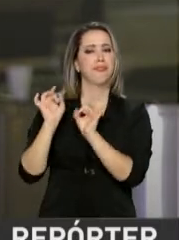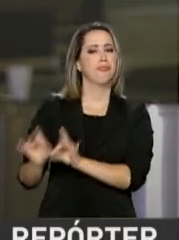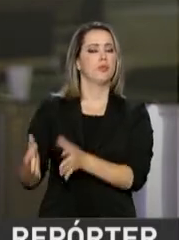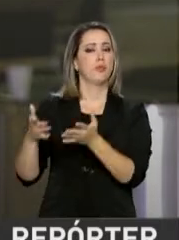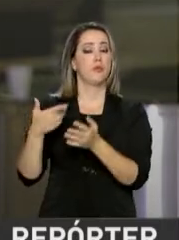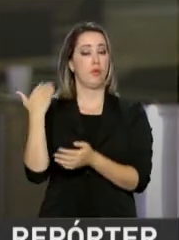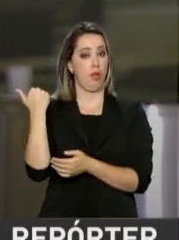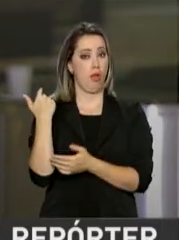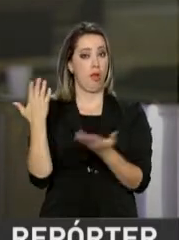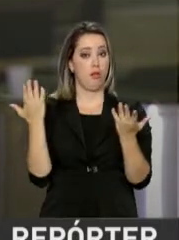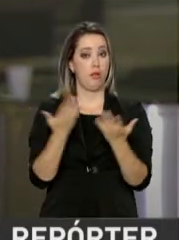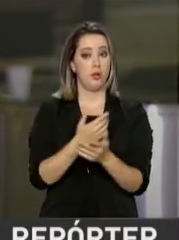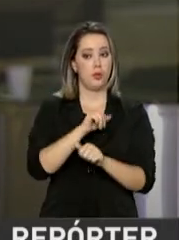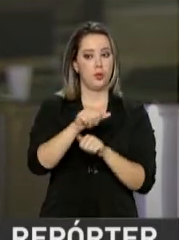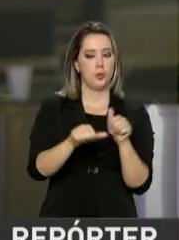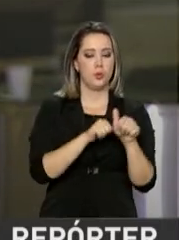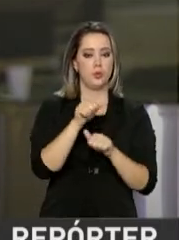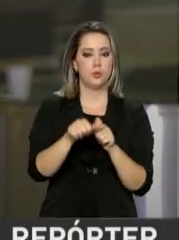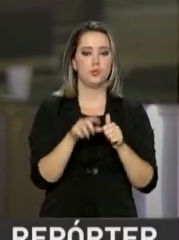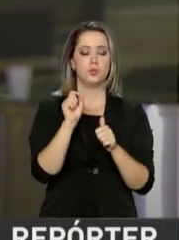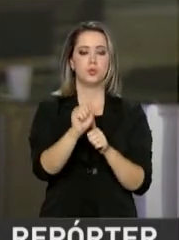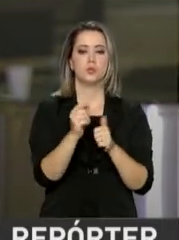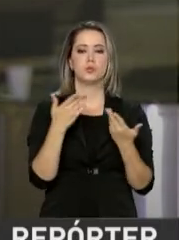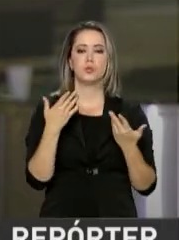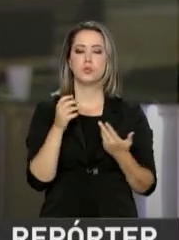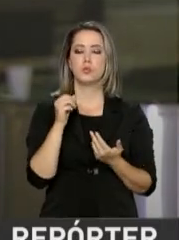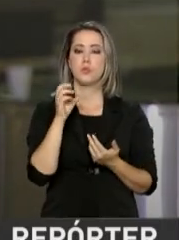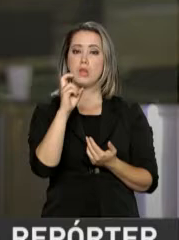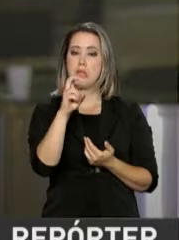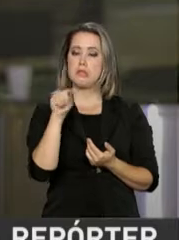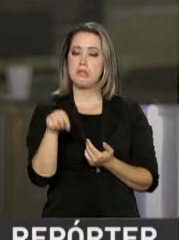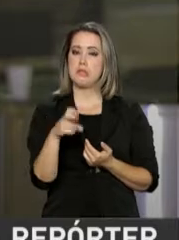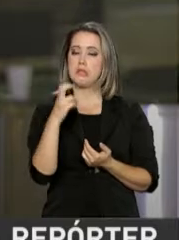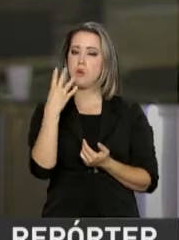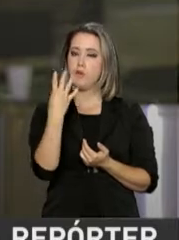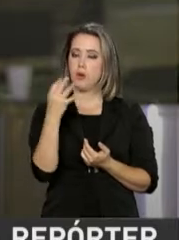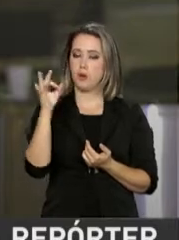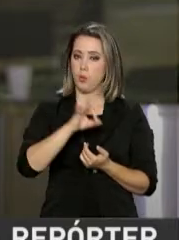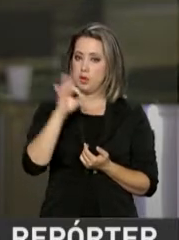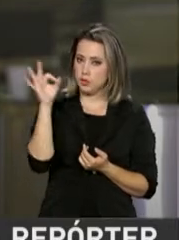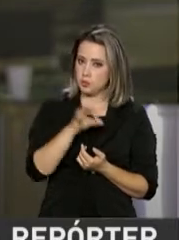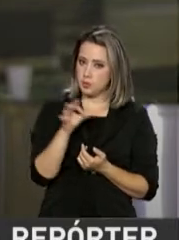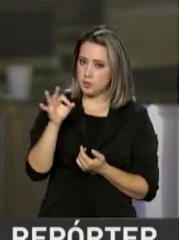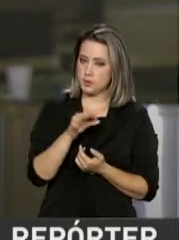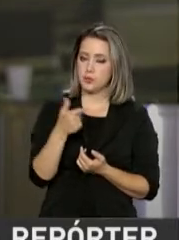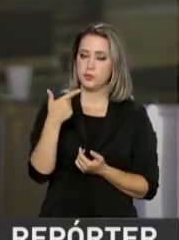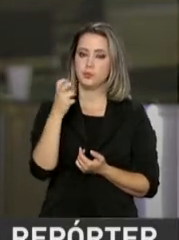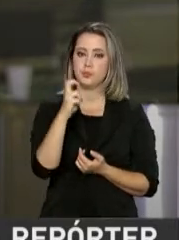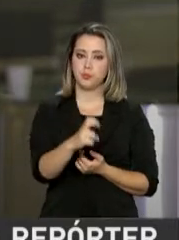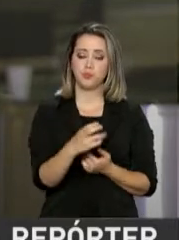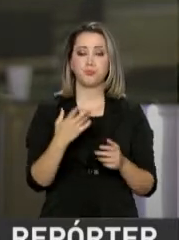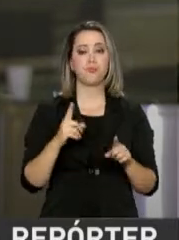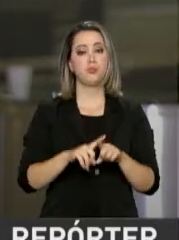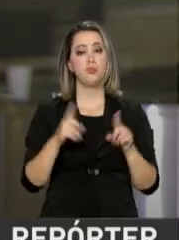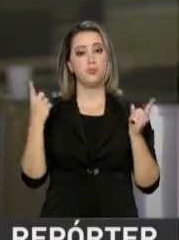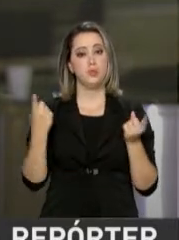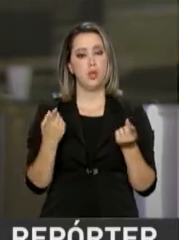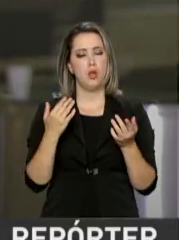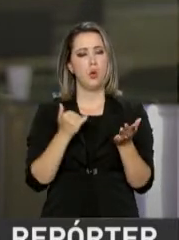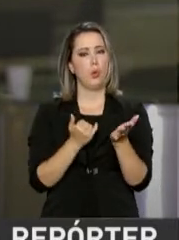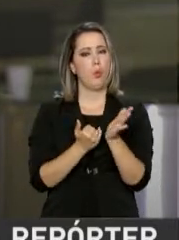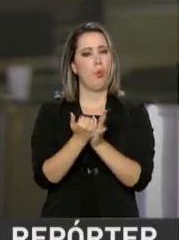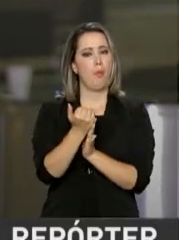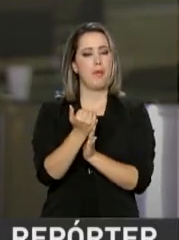2007 e agora e sim em spas ou para 5,4 por cento em 2015 já nos anos iniciais